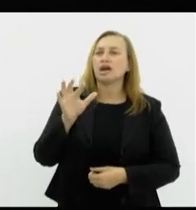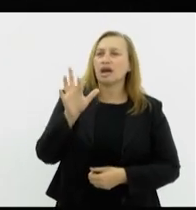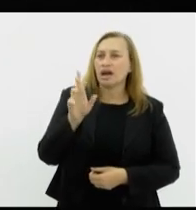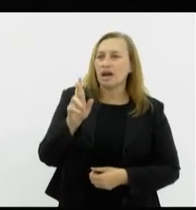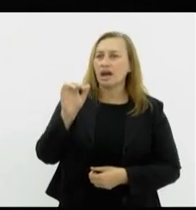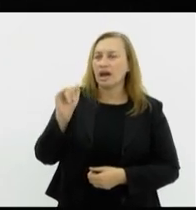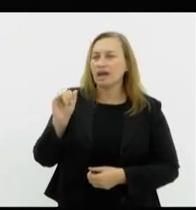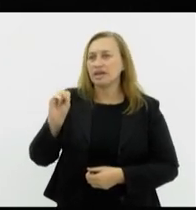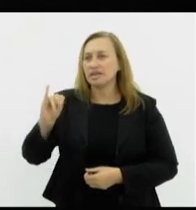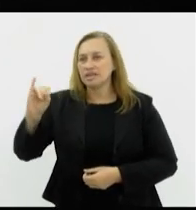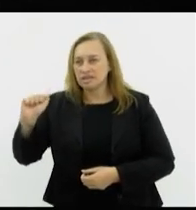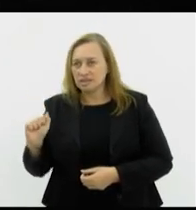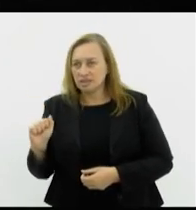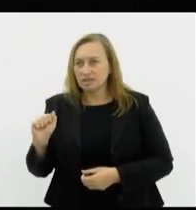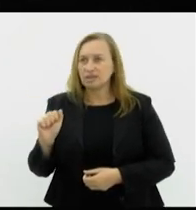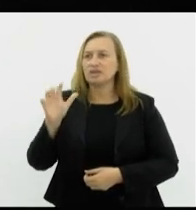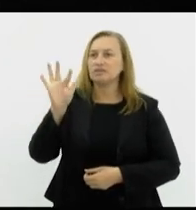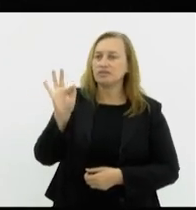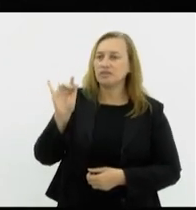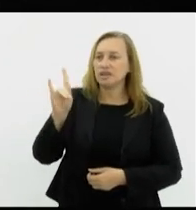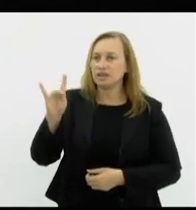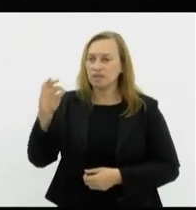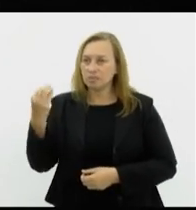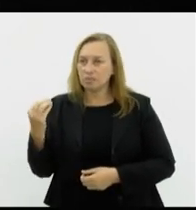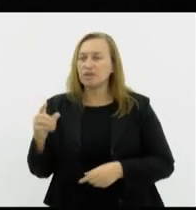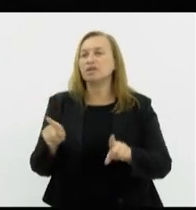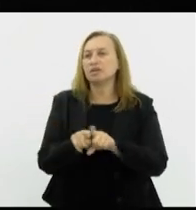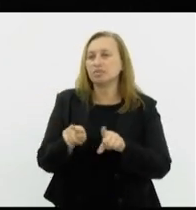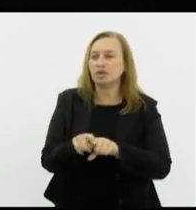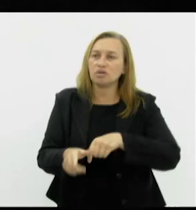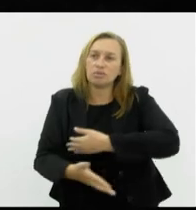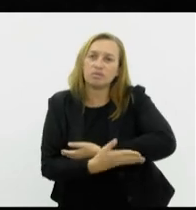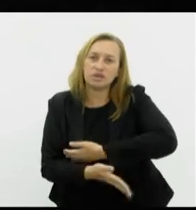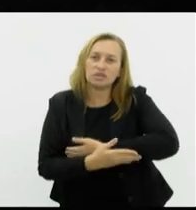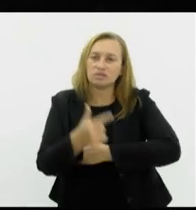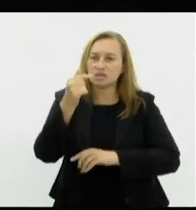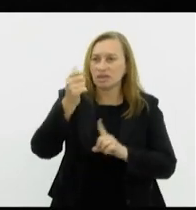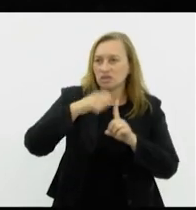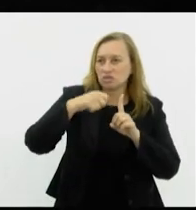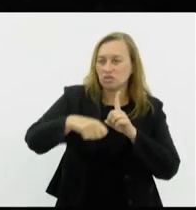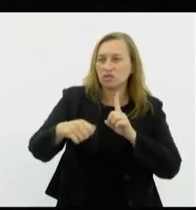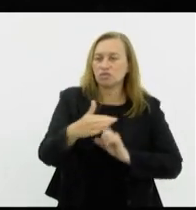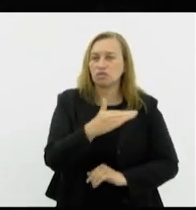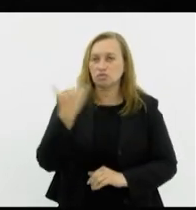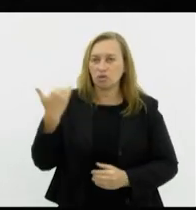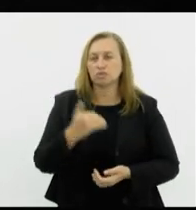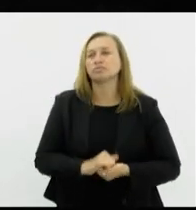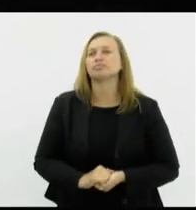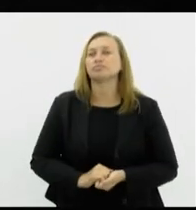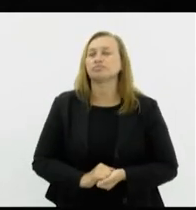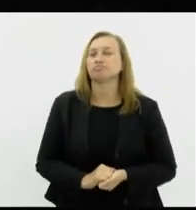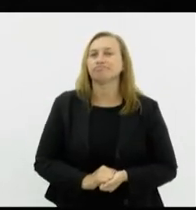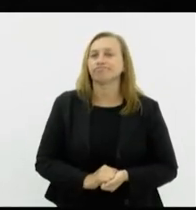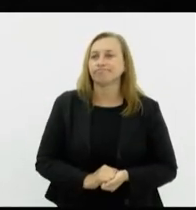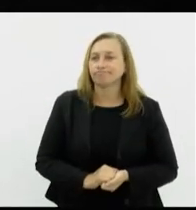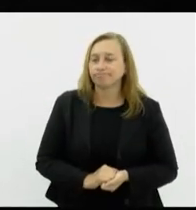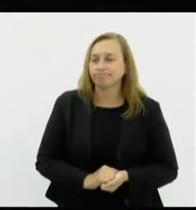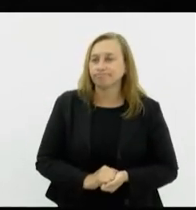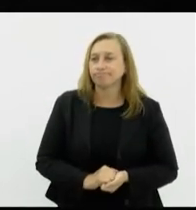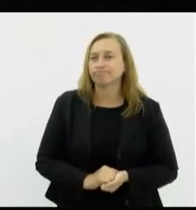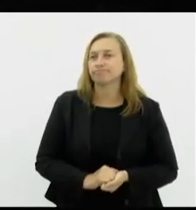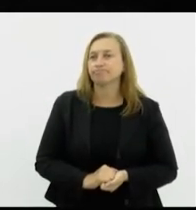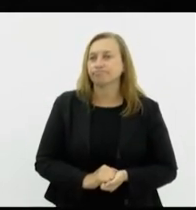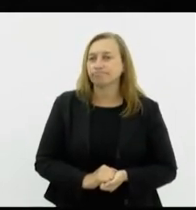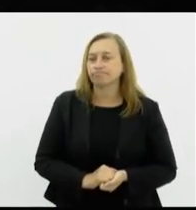anos, e um bebezinho de apenas 7 meses, foram brutalmente assassinados. Ou seja, isso é